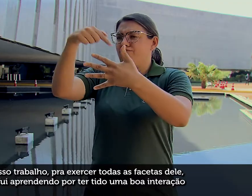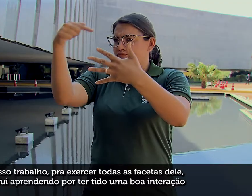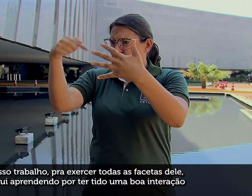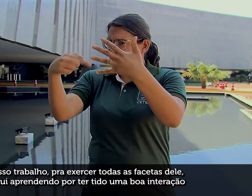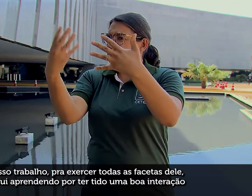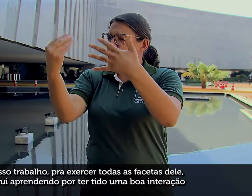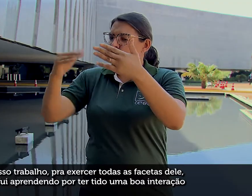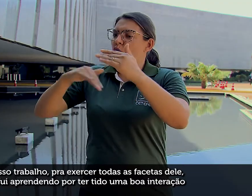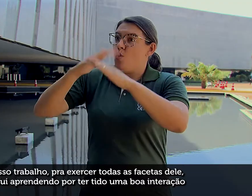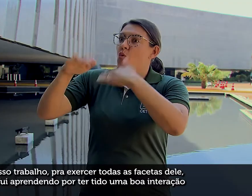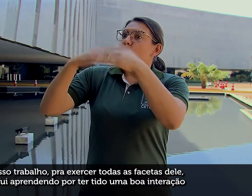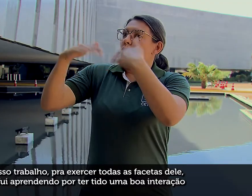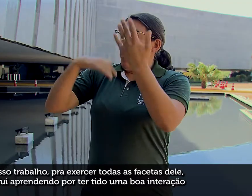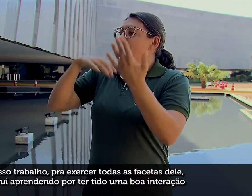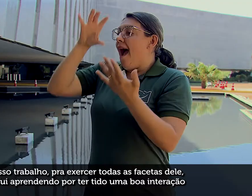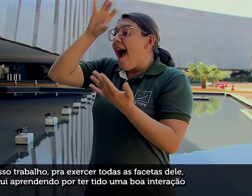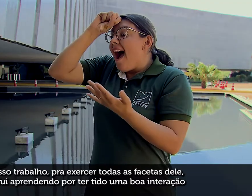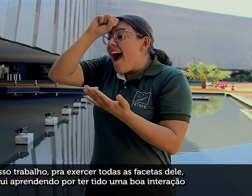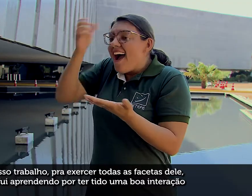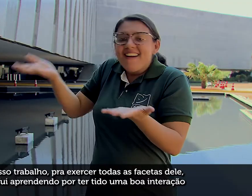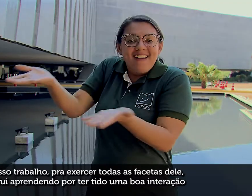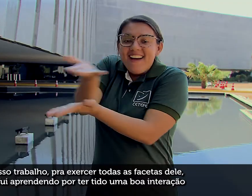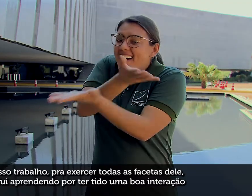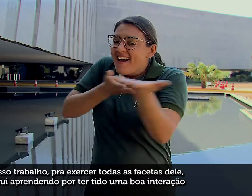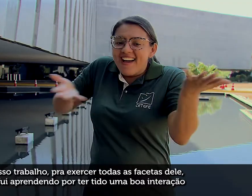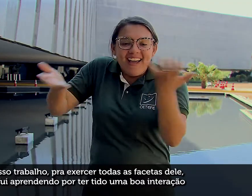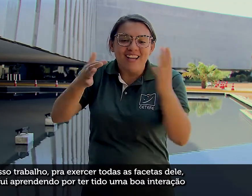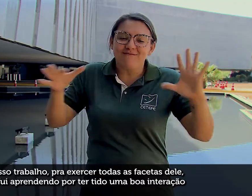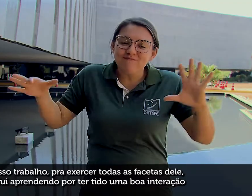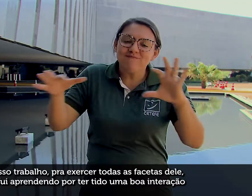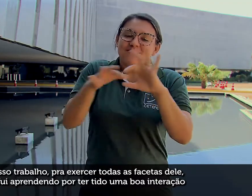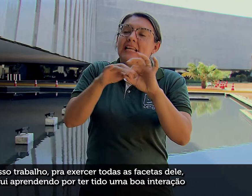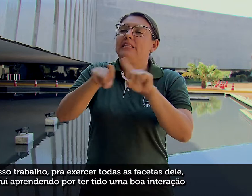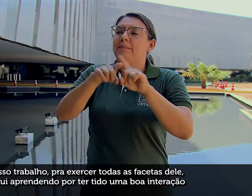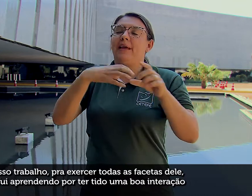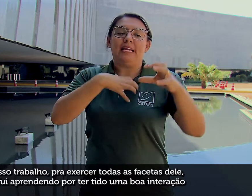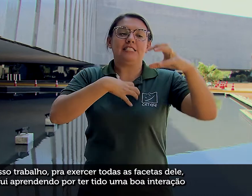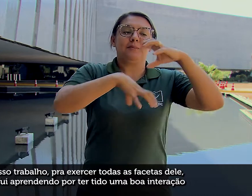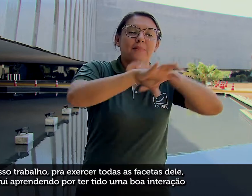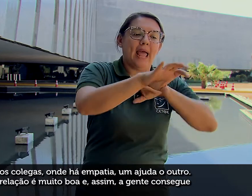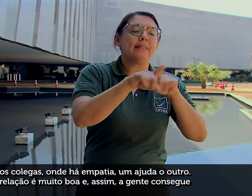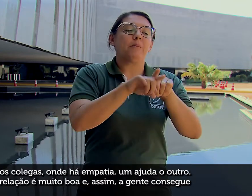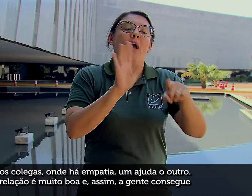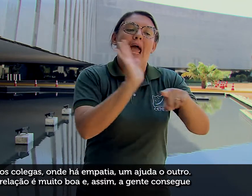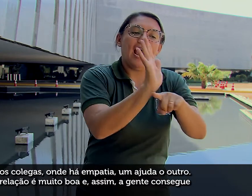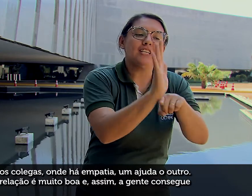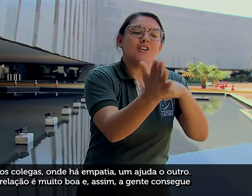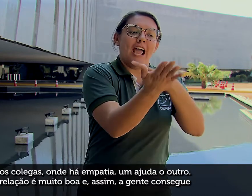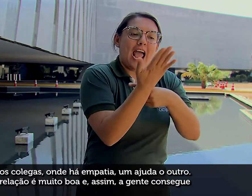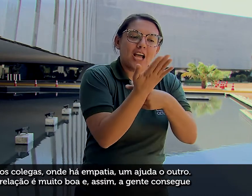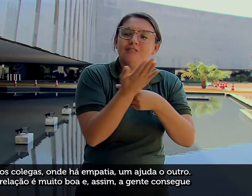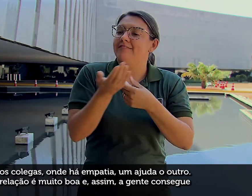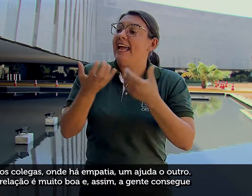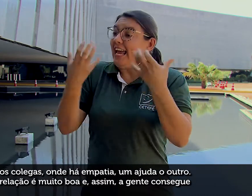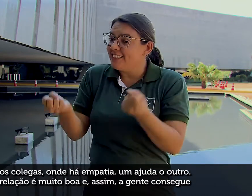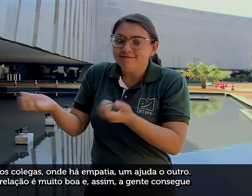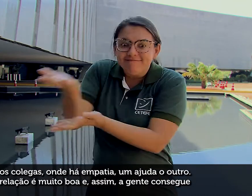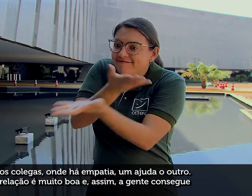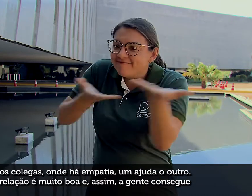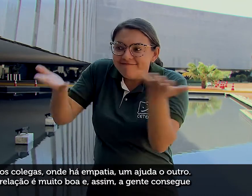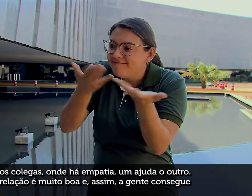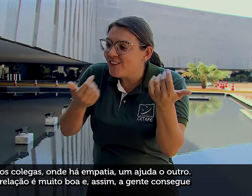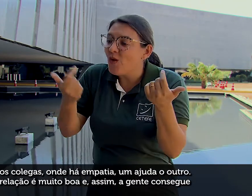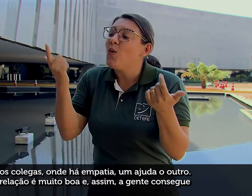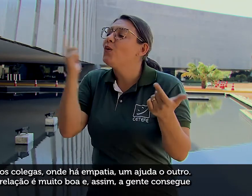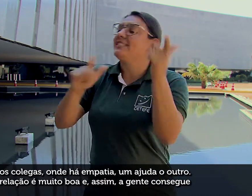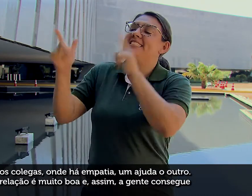nosso trabalho, para exercer todas as facetas dele, eu fui aprendendo por ter tido uma boa interação com os colegas, onde há empatia, um